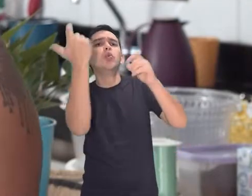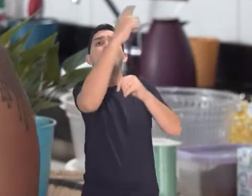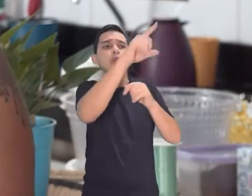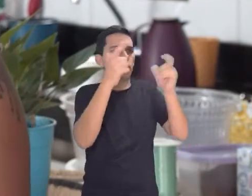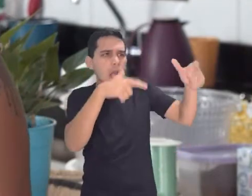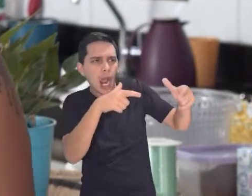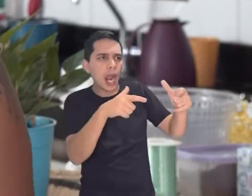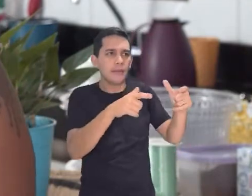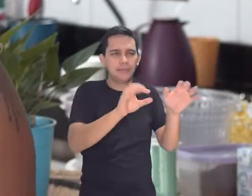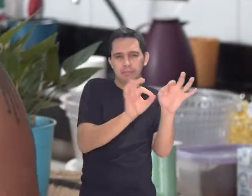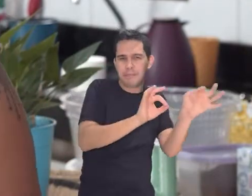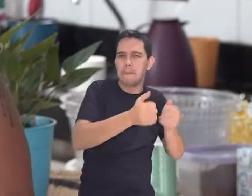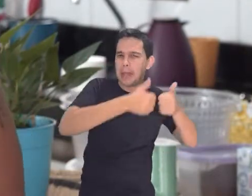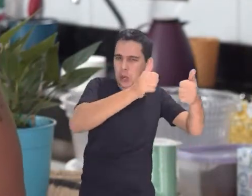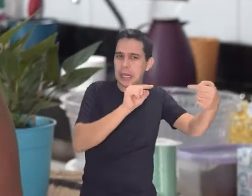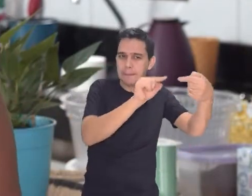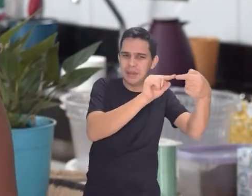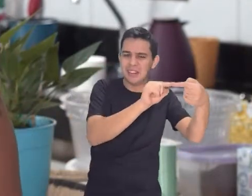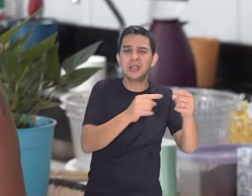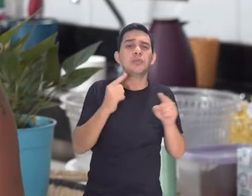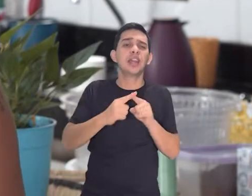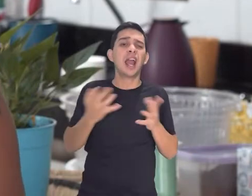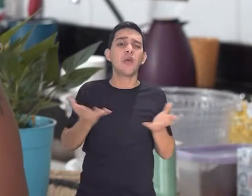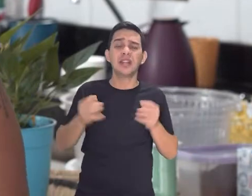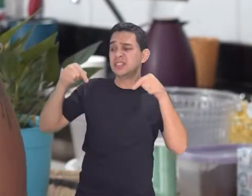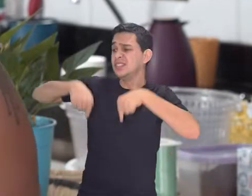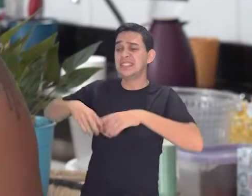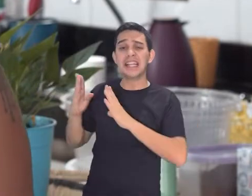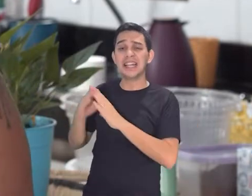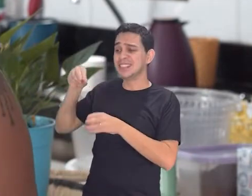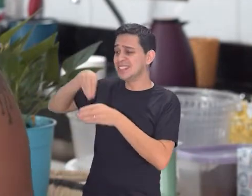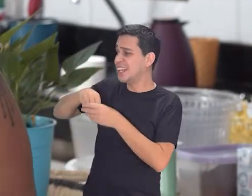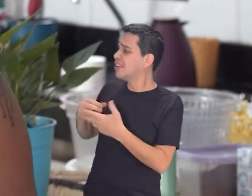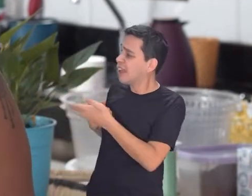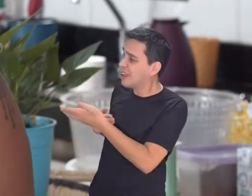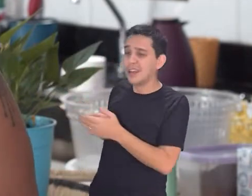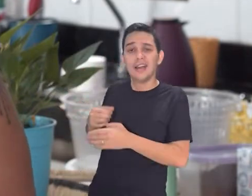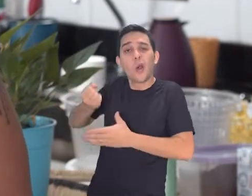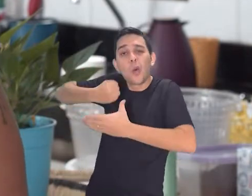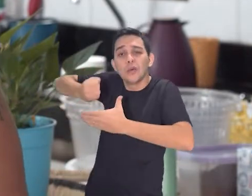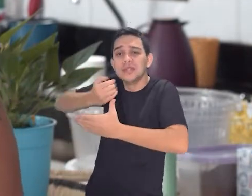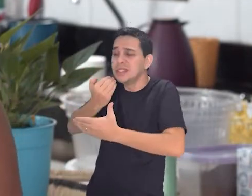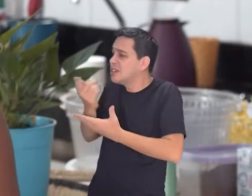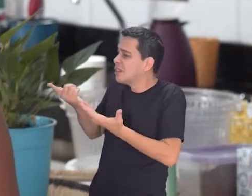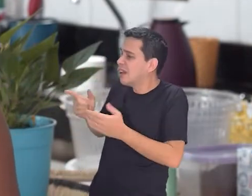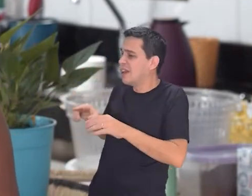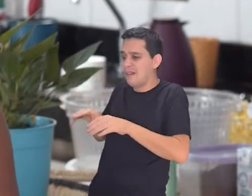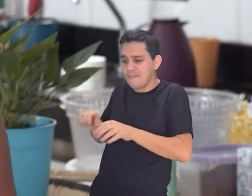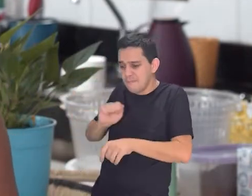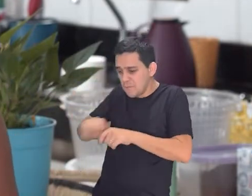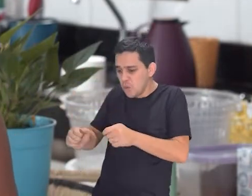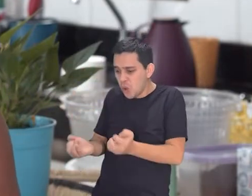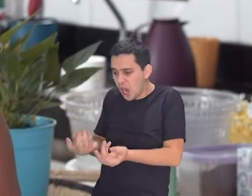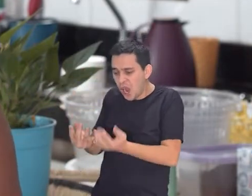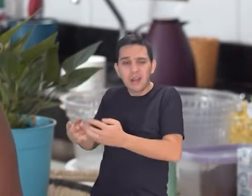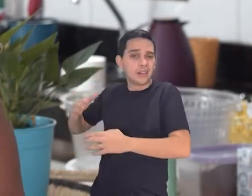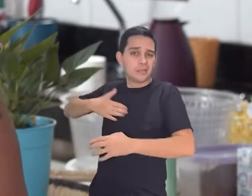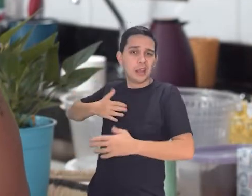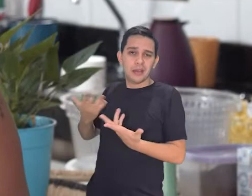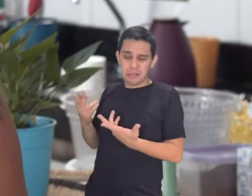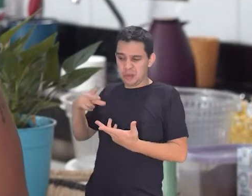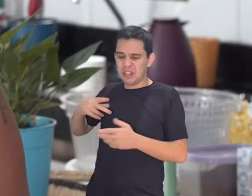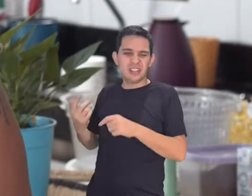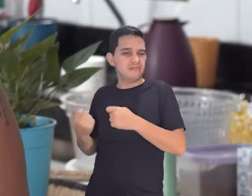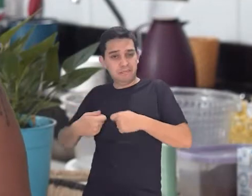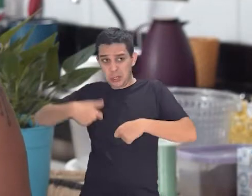nossa cozinha mesmo, nosso forno, né? Então a gente vai tentando se moldar dessa forma, mas com certeza essa força mesmo para lutar,